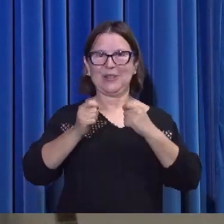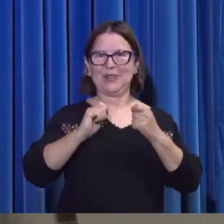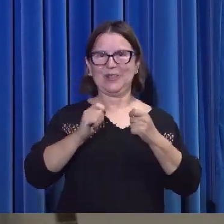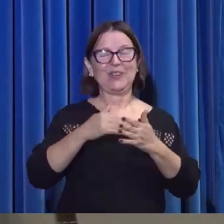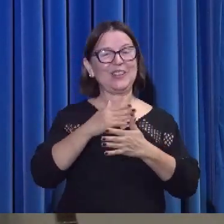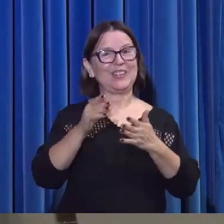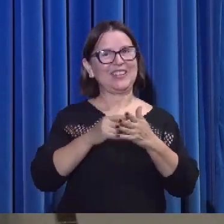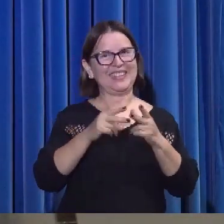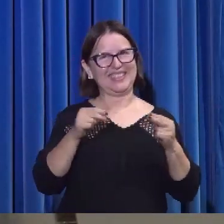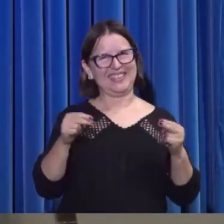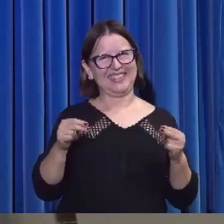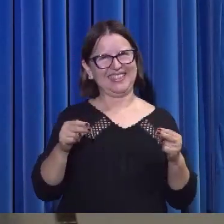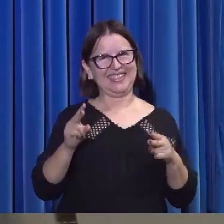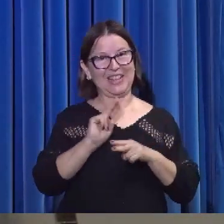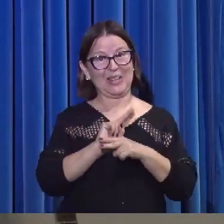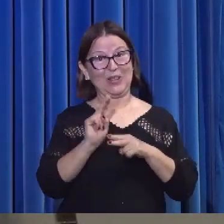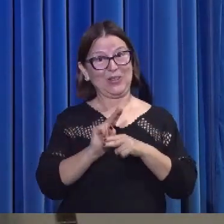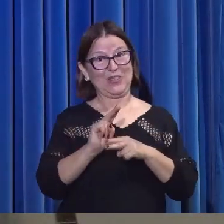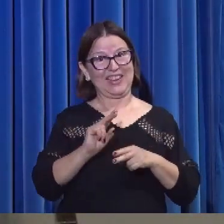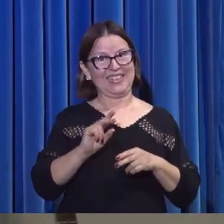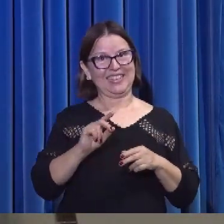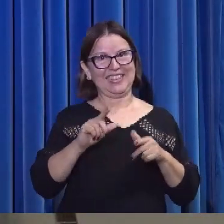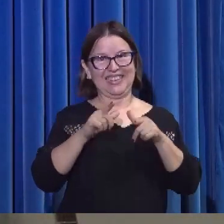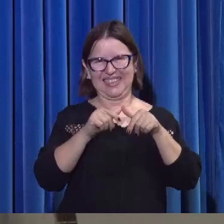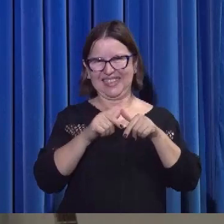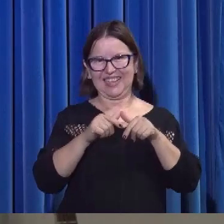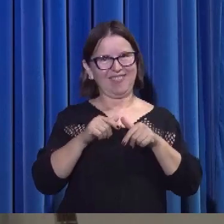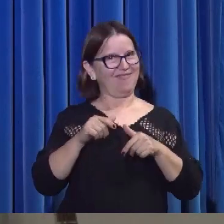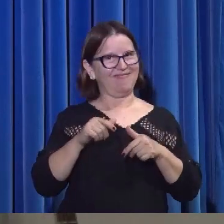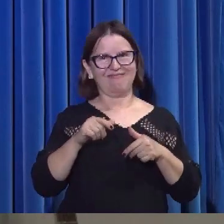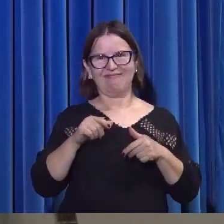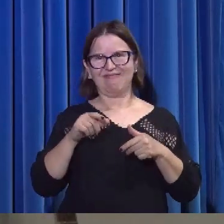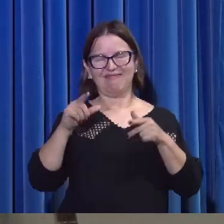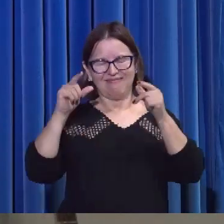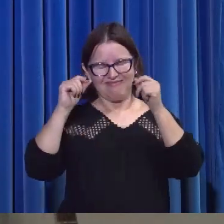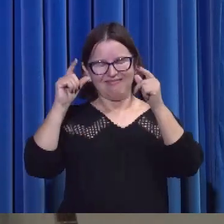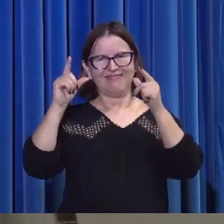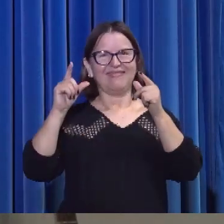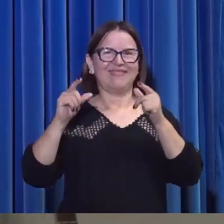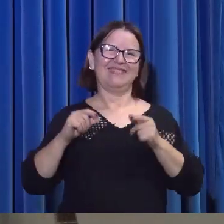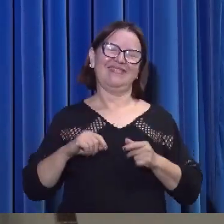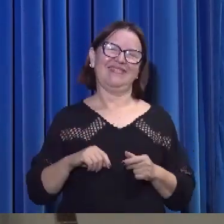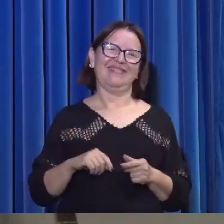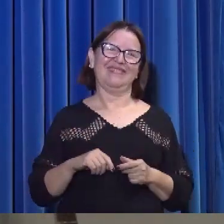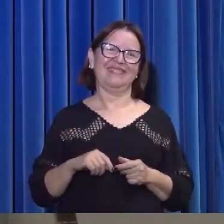O guarda de Israel não dormita, a Bíblia diz no Salmo 121.